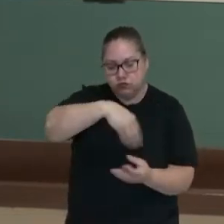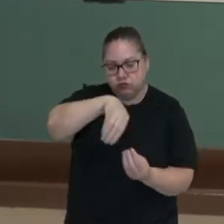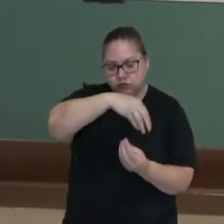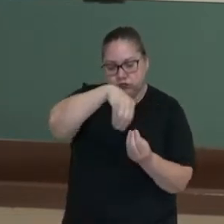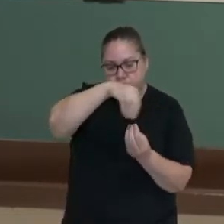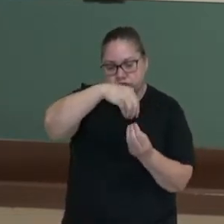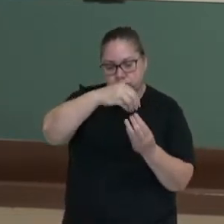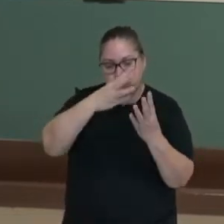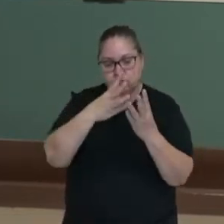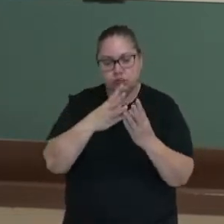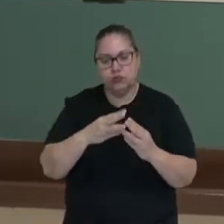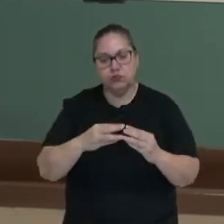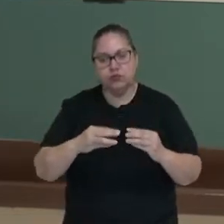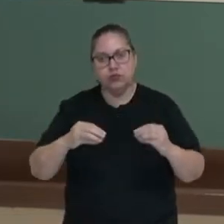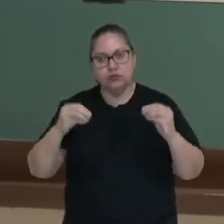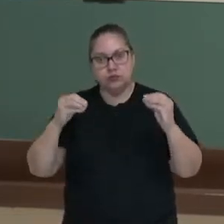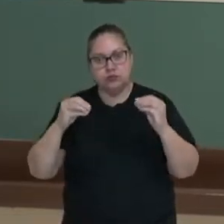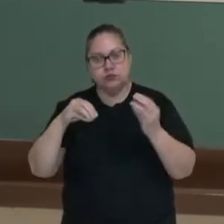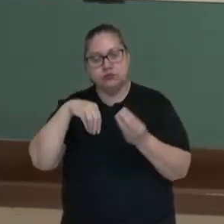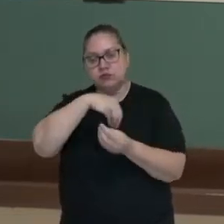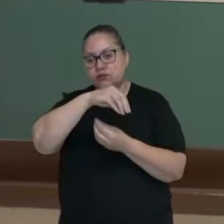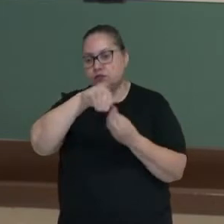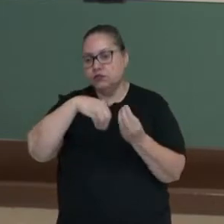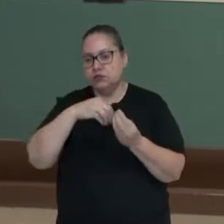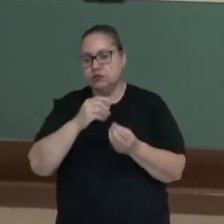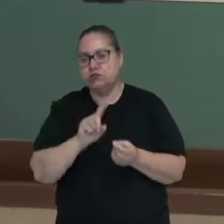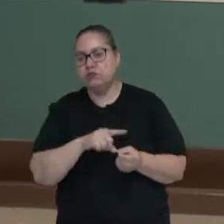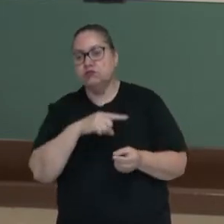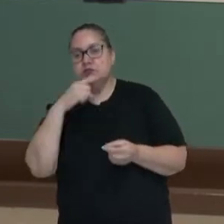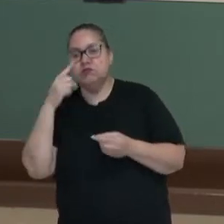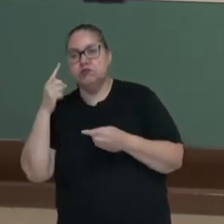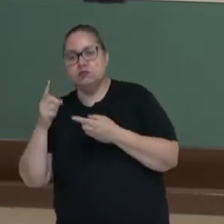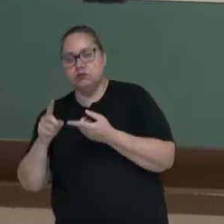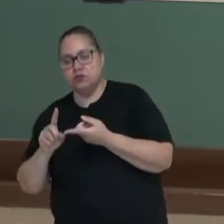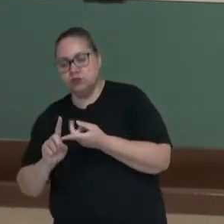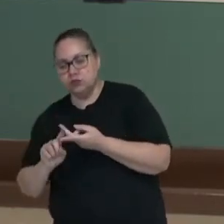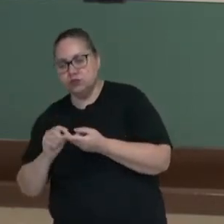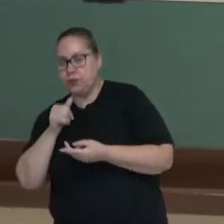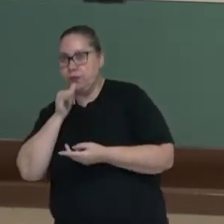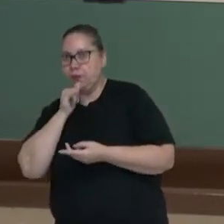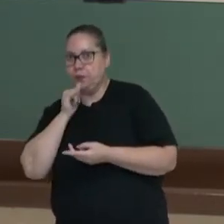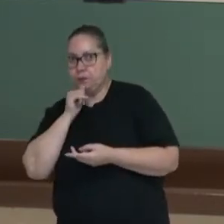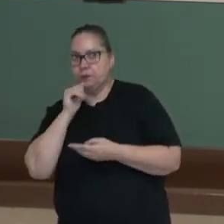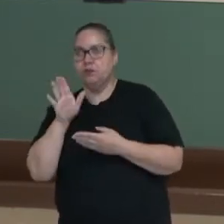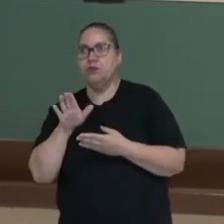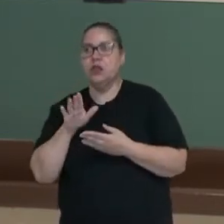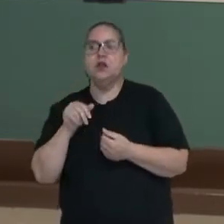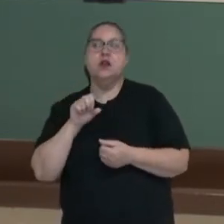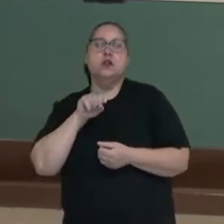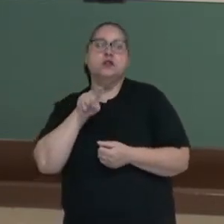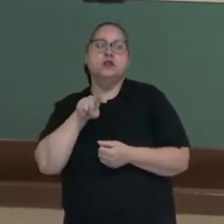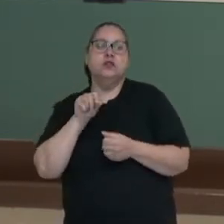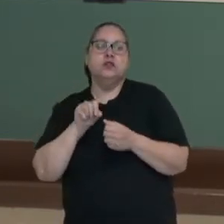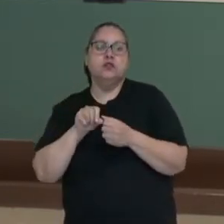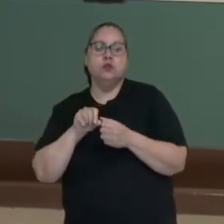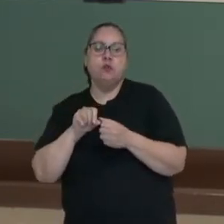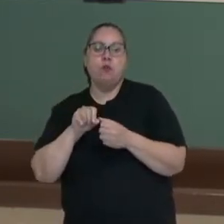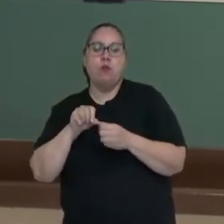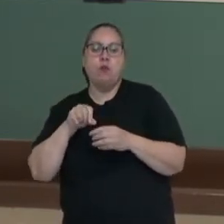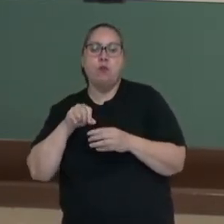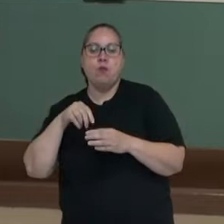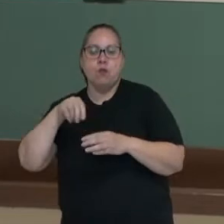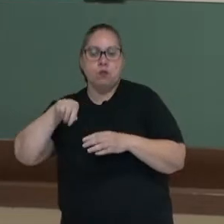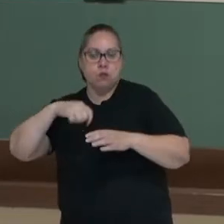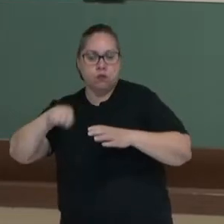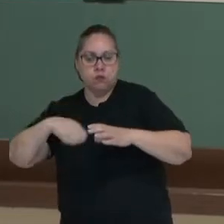bem. Você fez uma mistura. Uma outra situação, por exemplo, quando você for fazer um bolo, você já